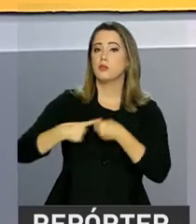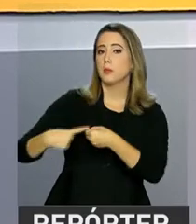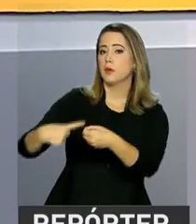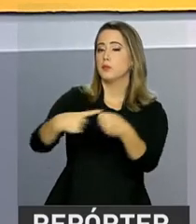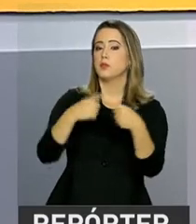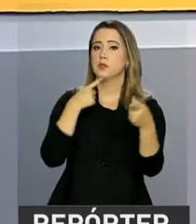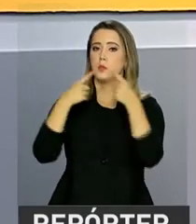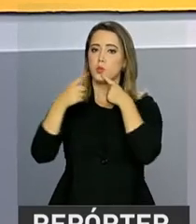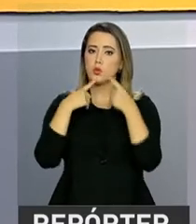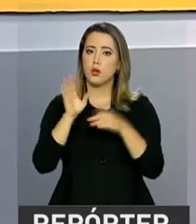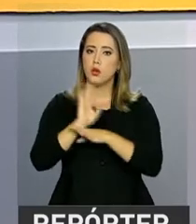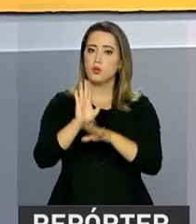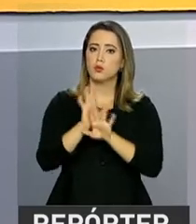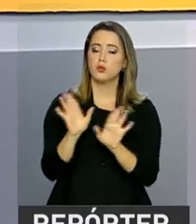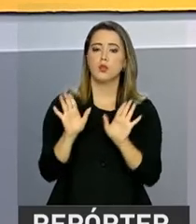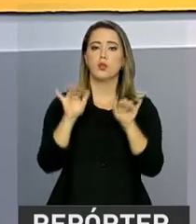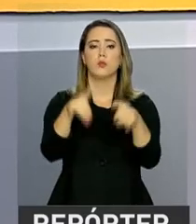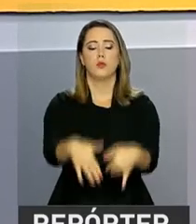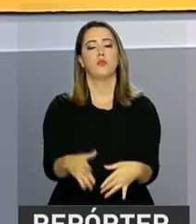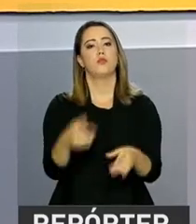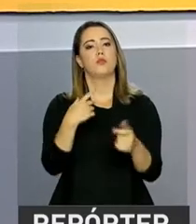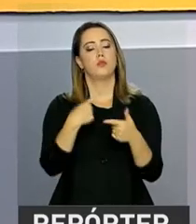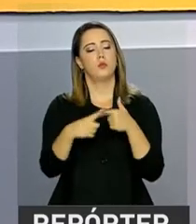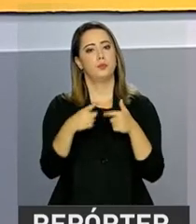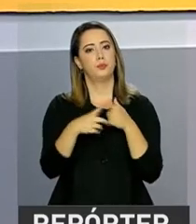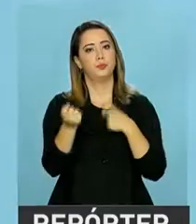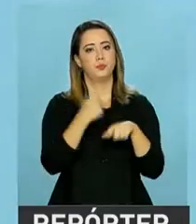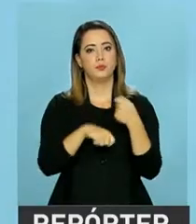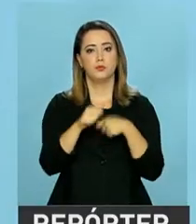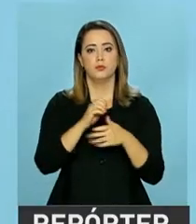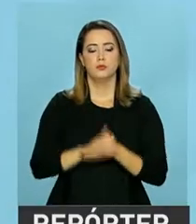diálogo contribuíram para o fim da crise econômica.